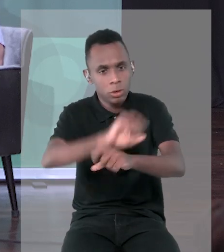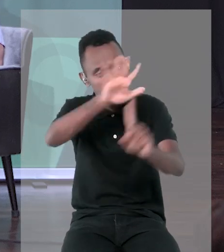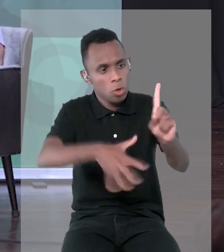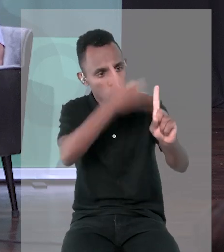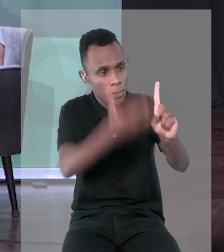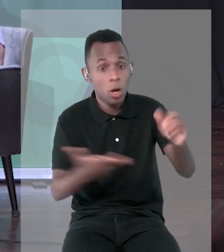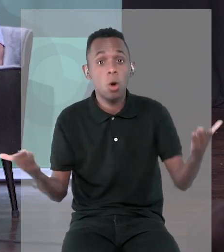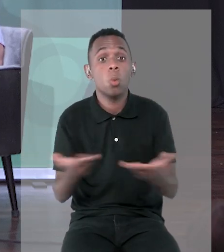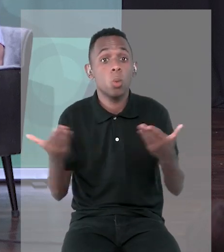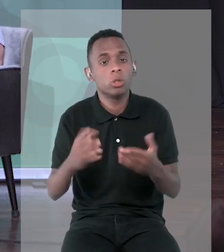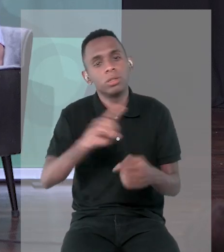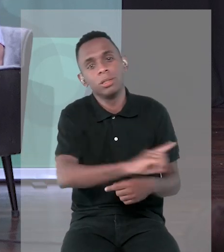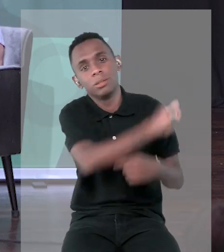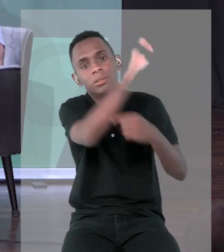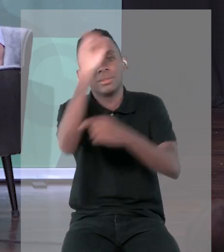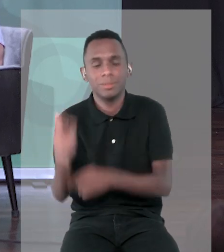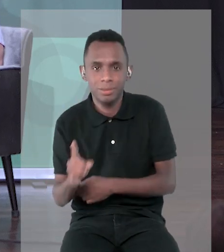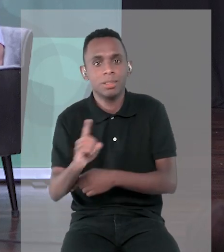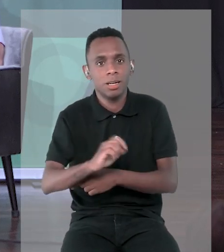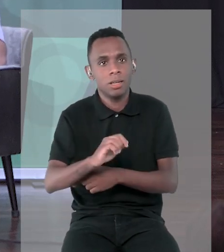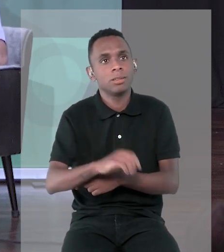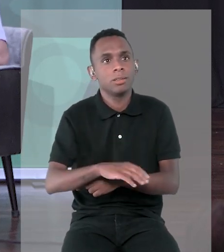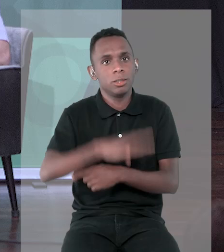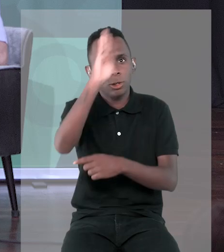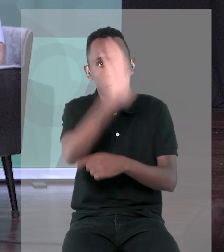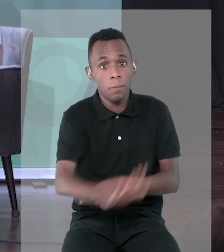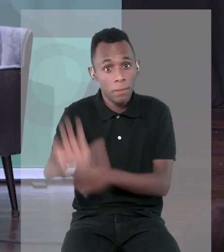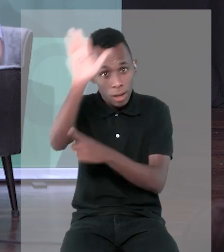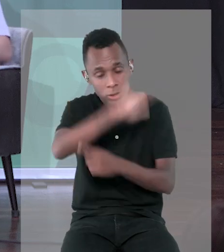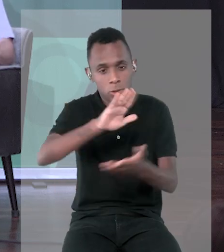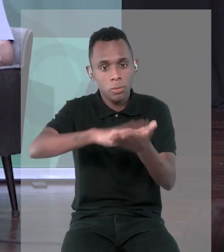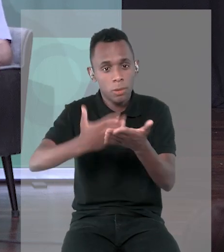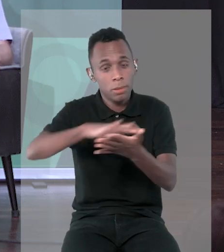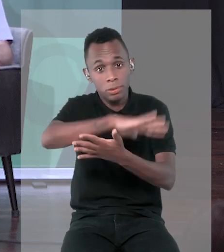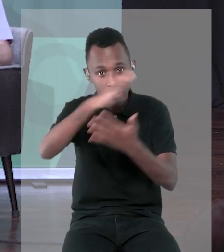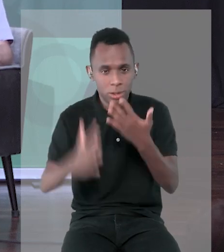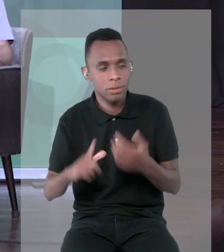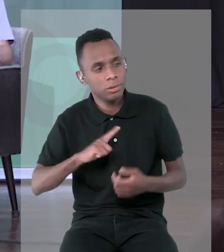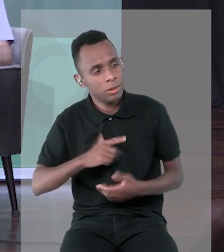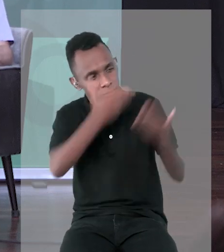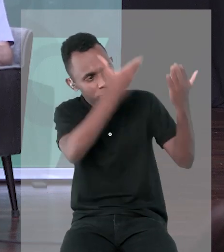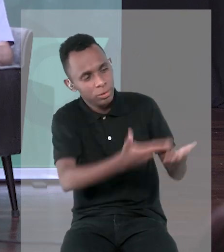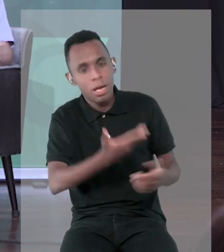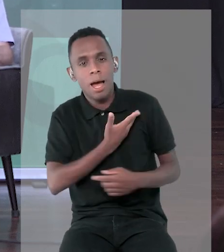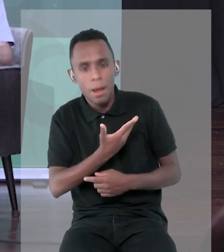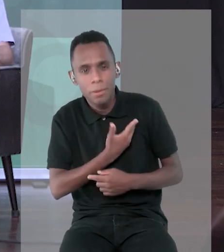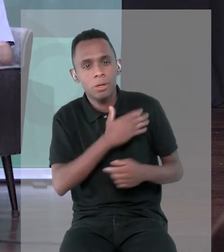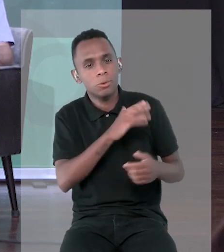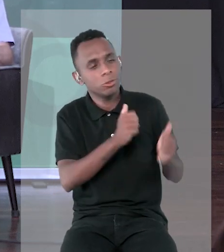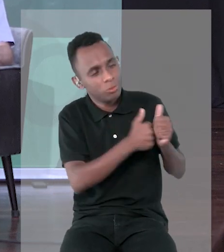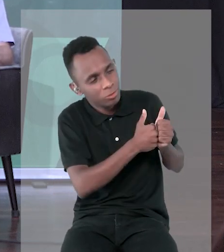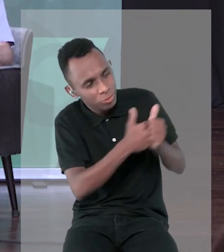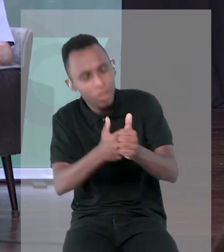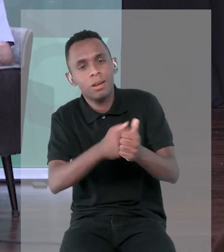homenagem. Hoje é o Dia Nacional do Profissional de Libras. E eu tenho esse meu amigo, Eduardo Rodrigues, que me acompanha há